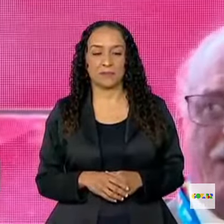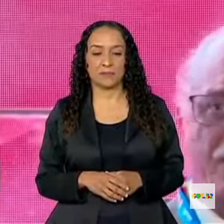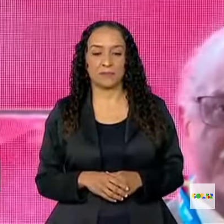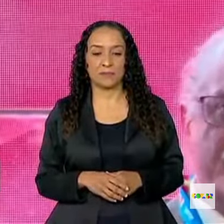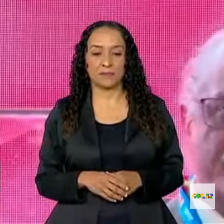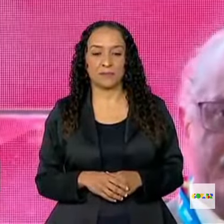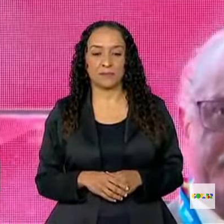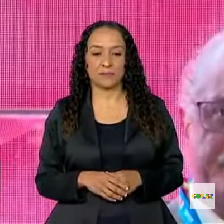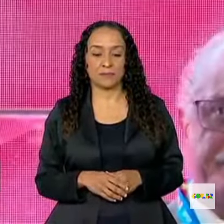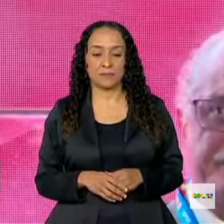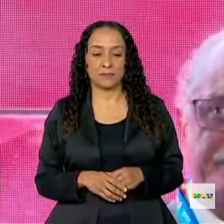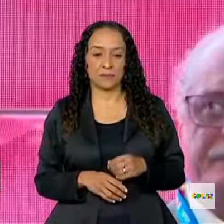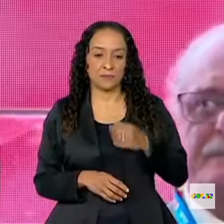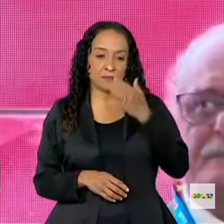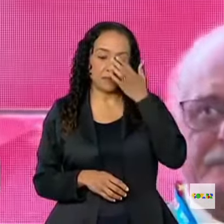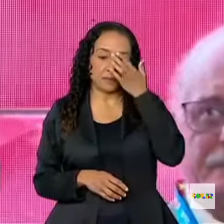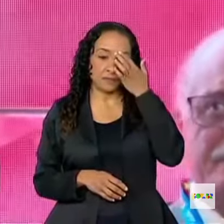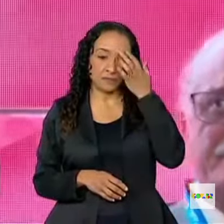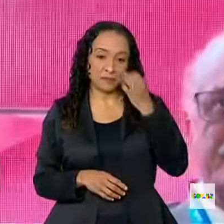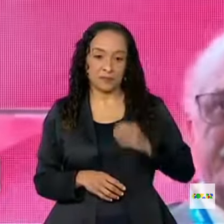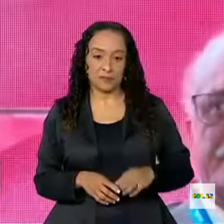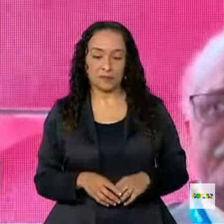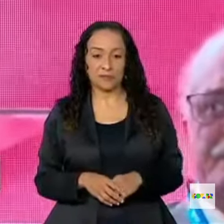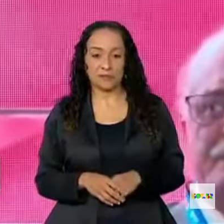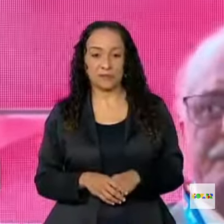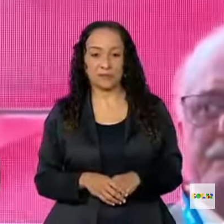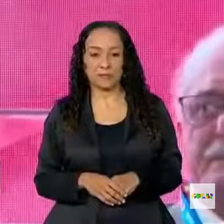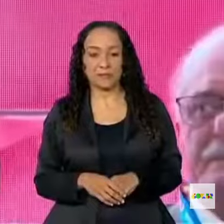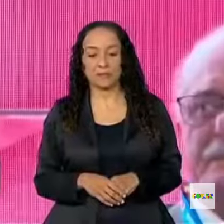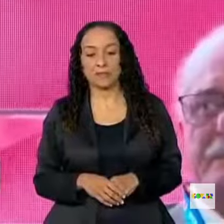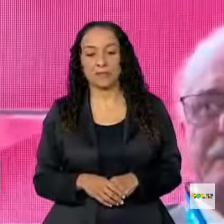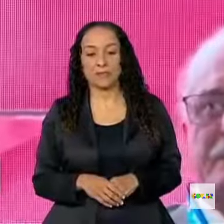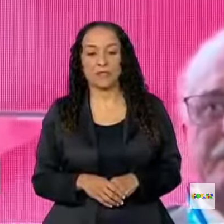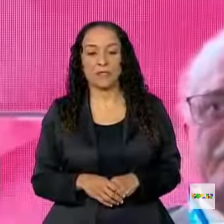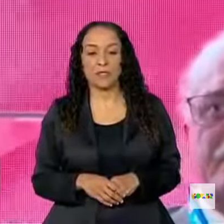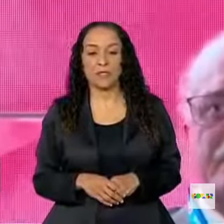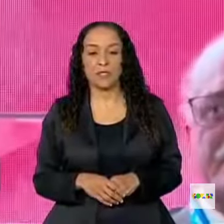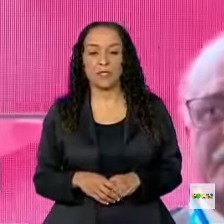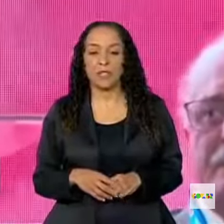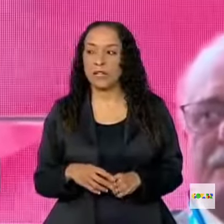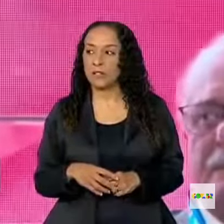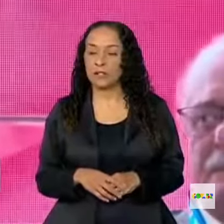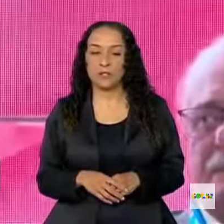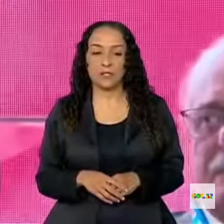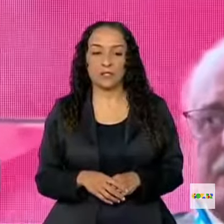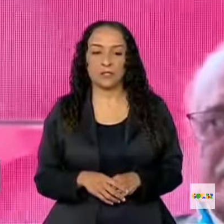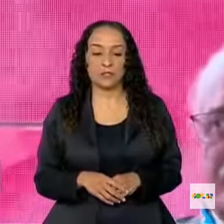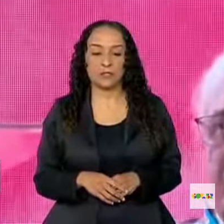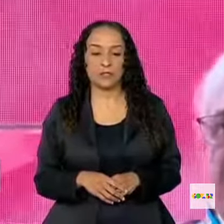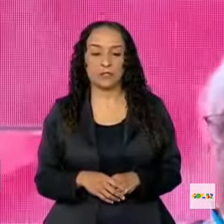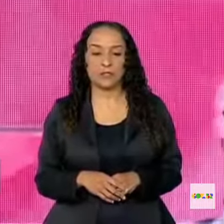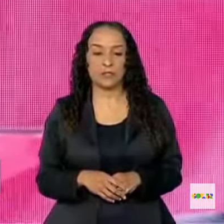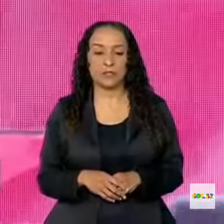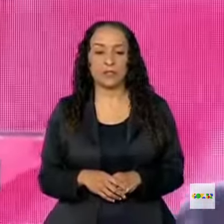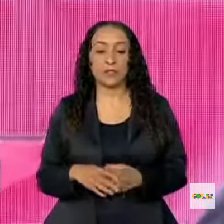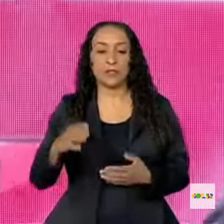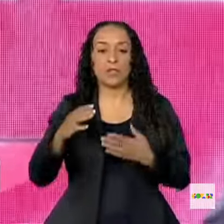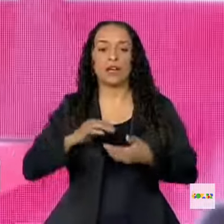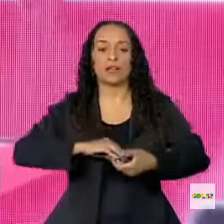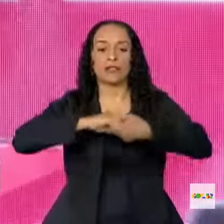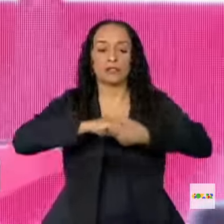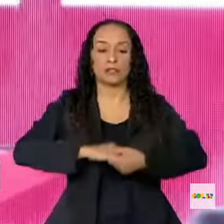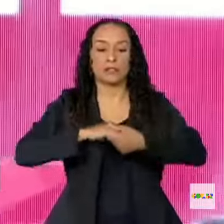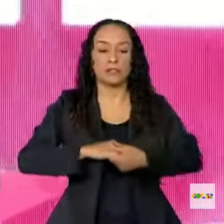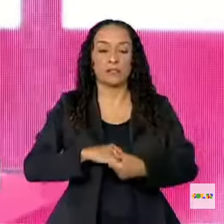aberto felicito pela indicação como futuro Ministro da Economia do México quero cumprimentar meu